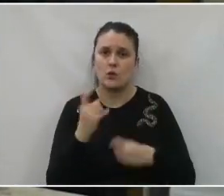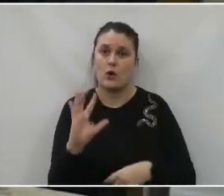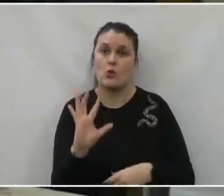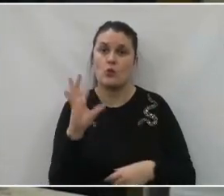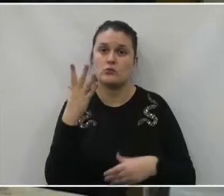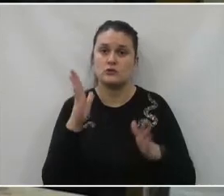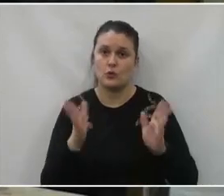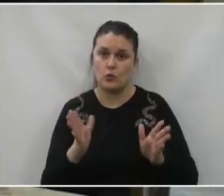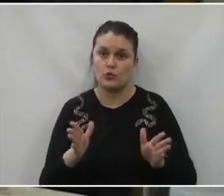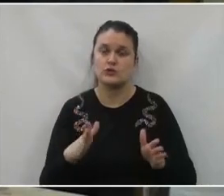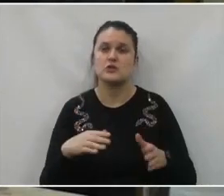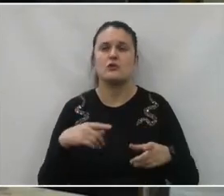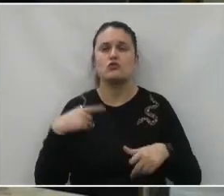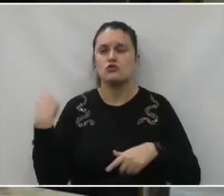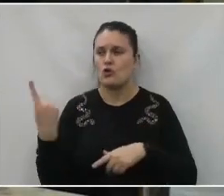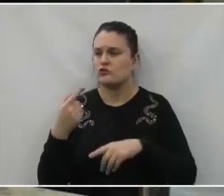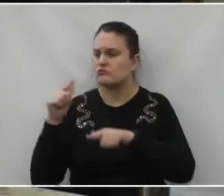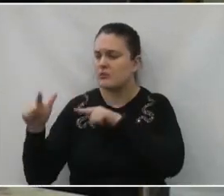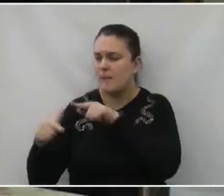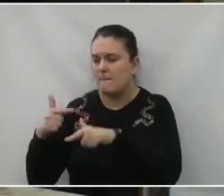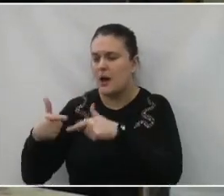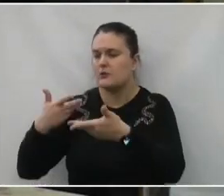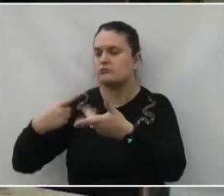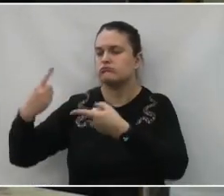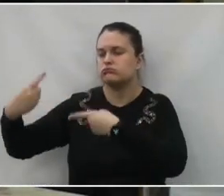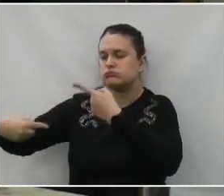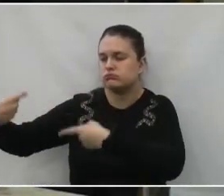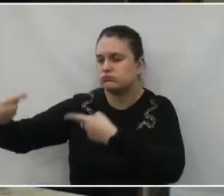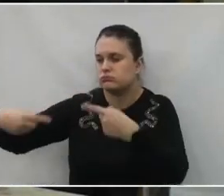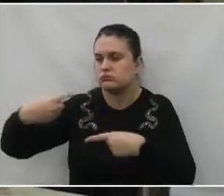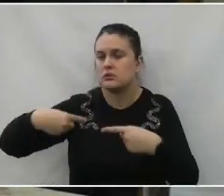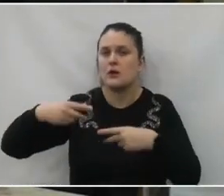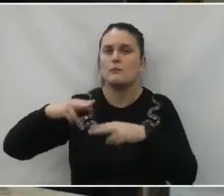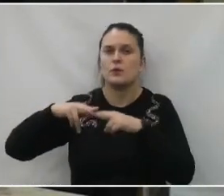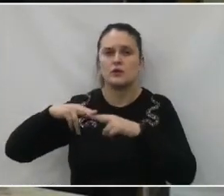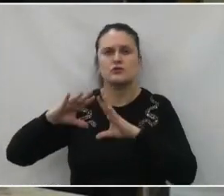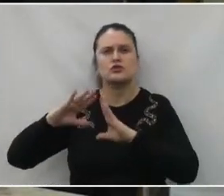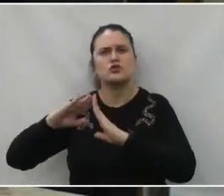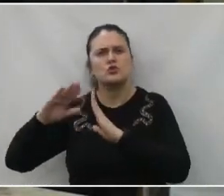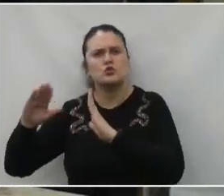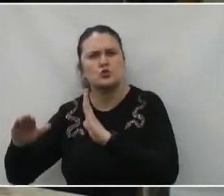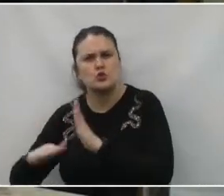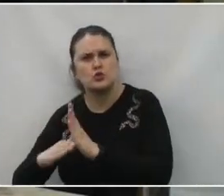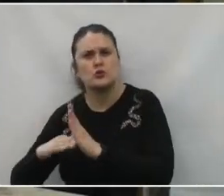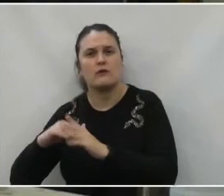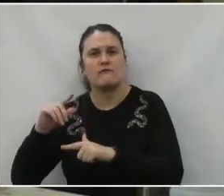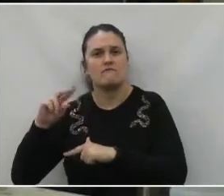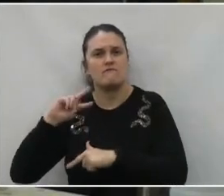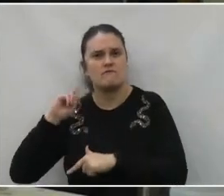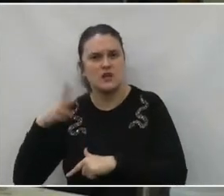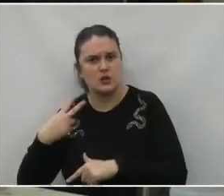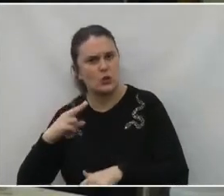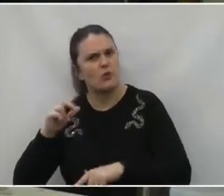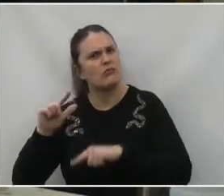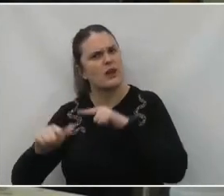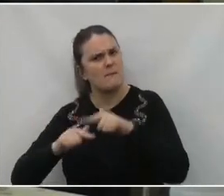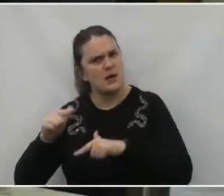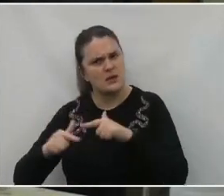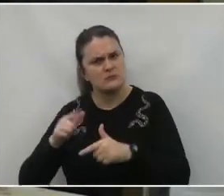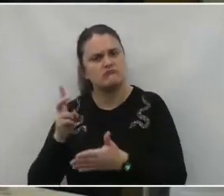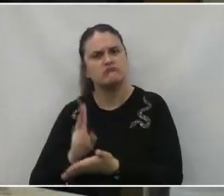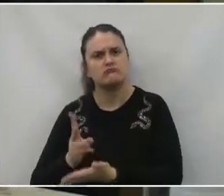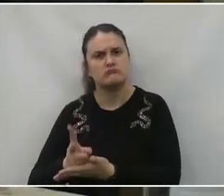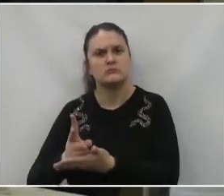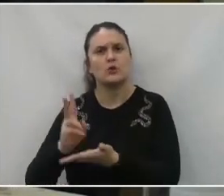importante questionamento e trabalho que foi feito, principalmente por parte de todos os vereadores, de forma ativa, na manhã de